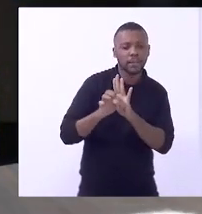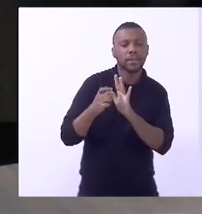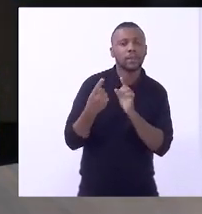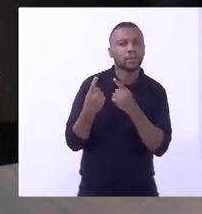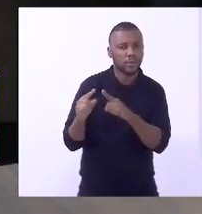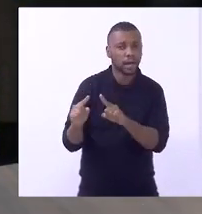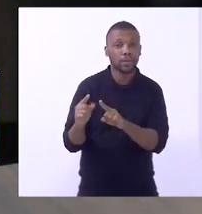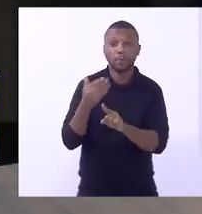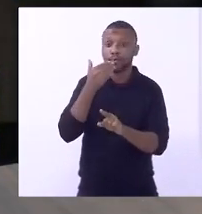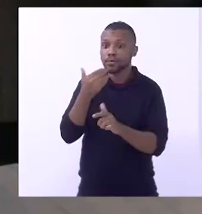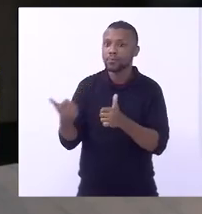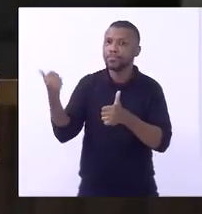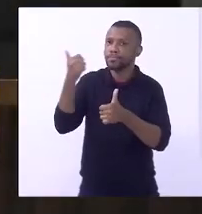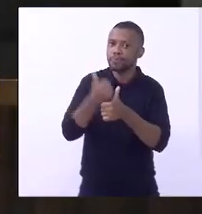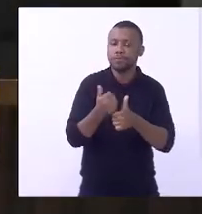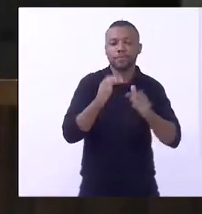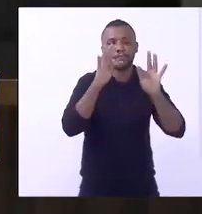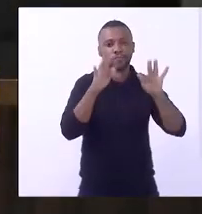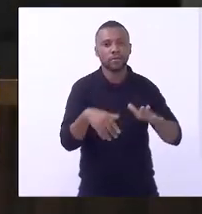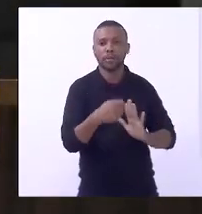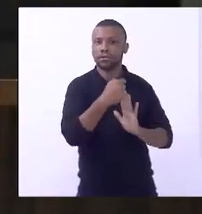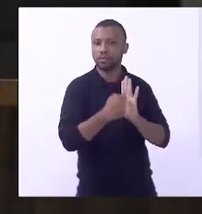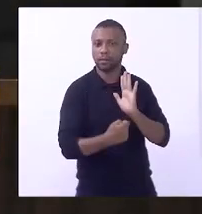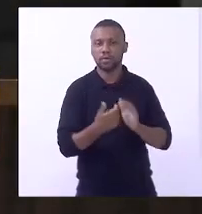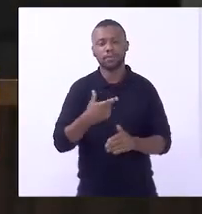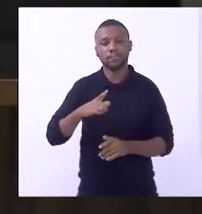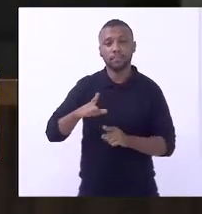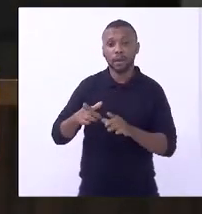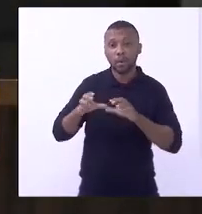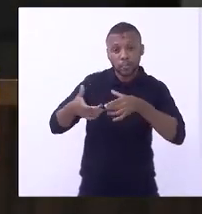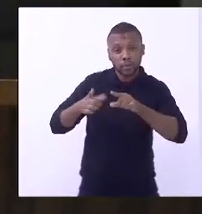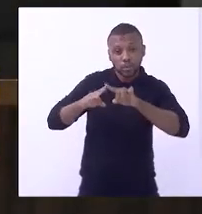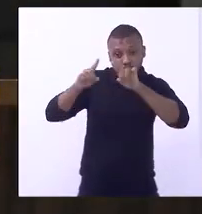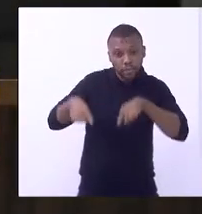final de redação. Pela Comissão de Servidores, deputado Rodrigo Amorim.